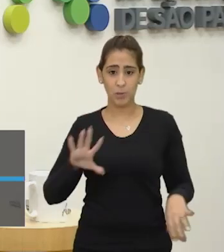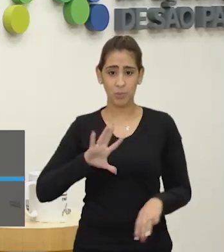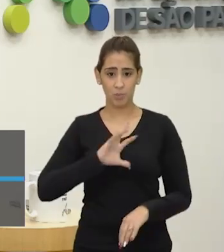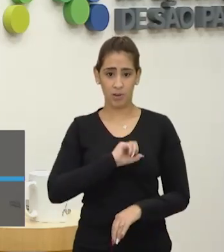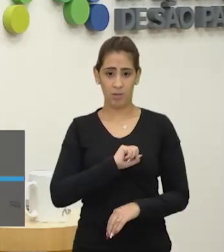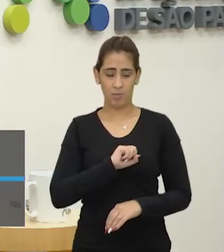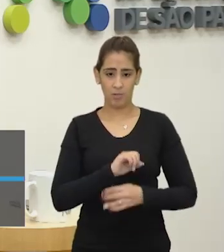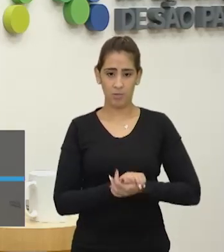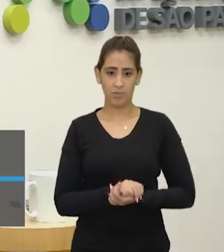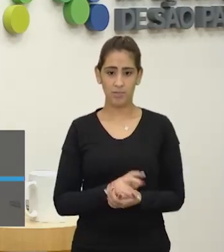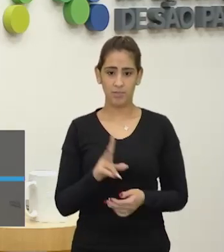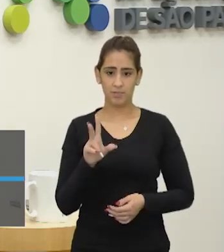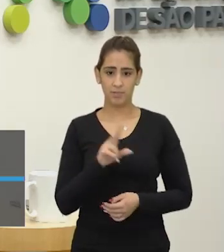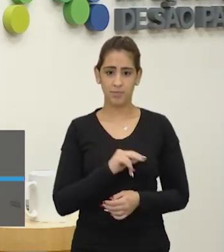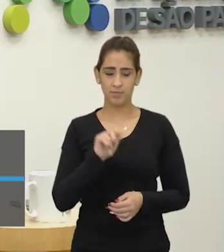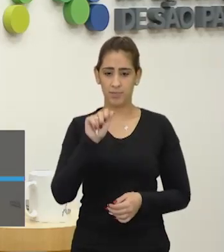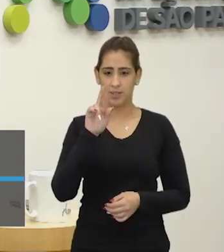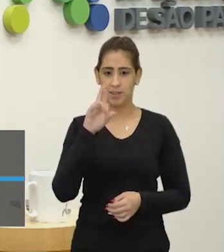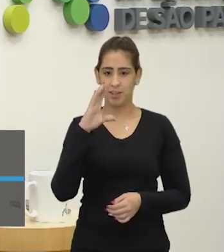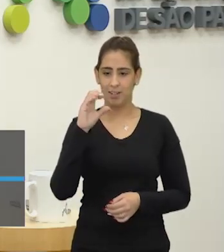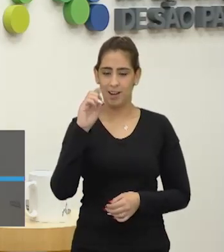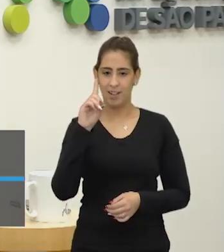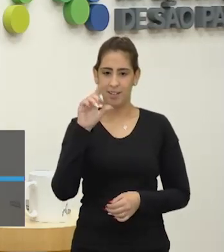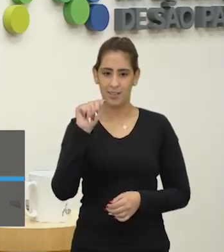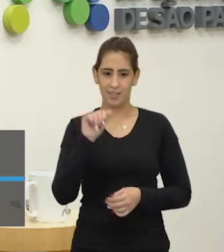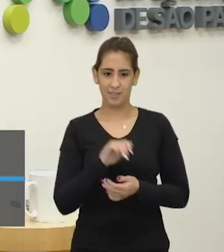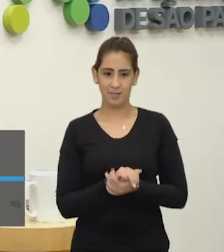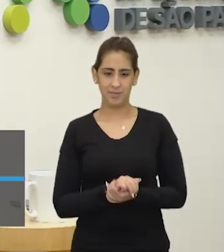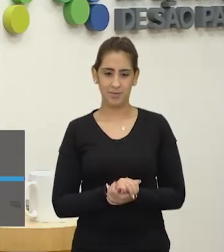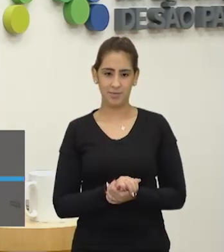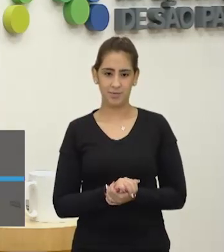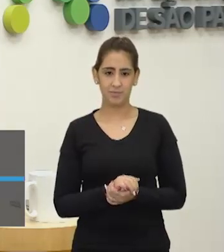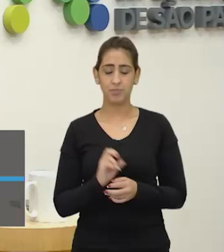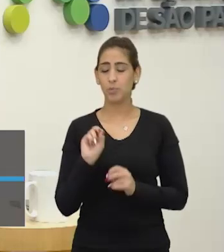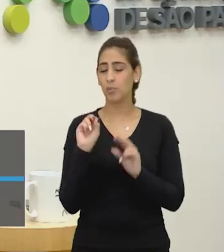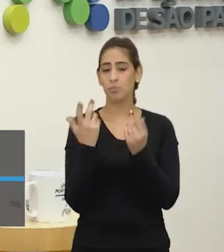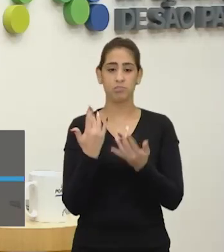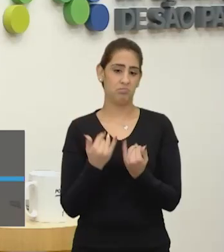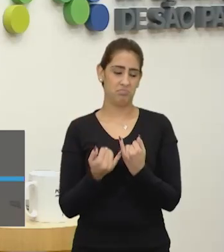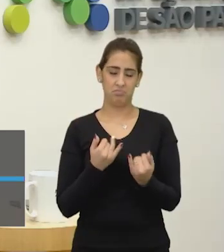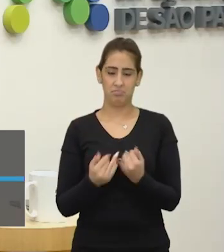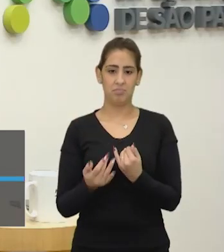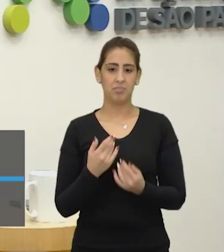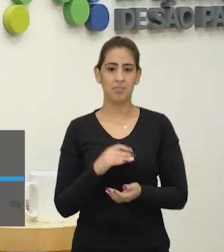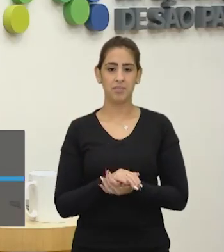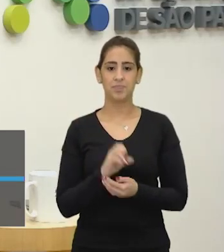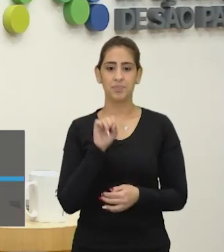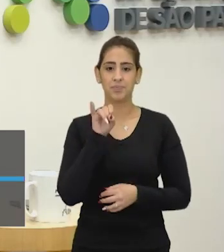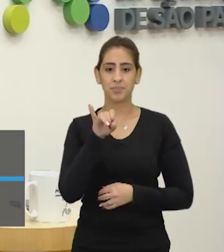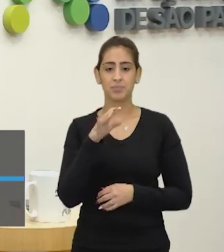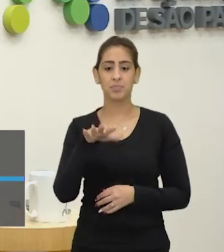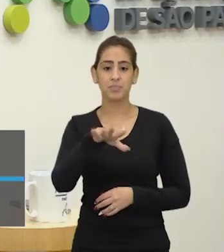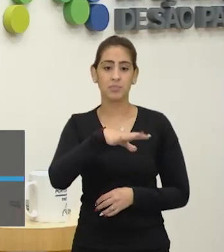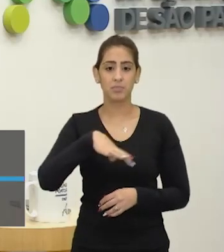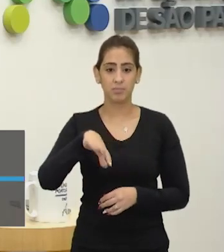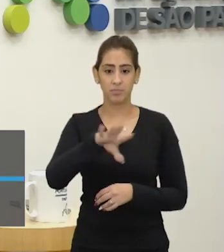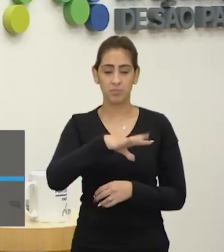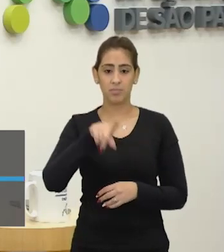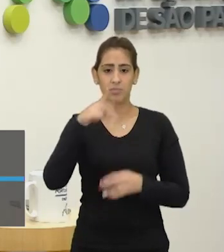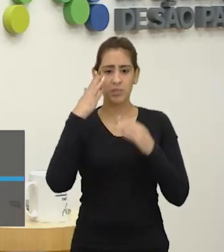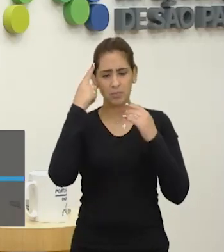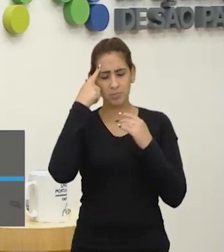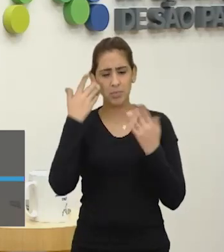barroco não, é Arcade. Vai pro romantismo, eu tô confundindo tudo aqui. Ou seja, Você